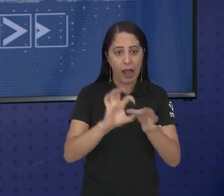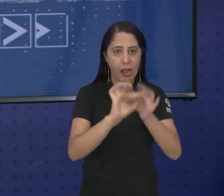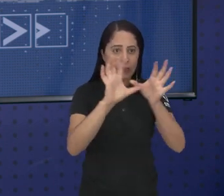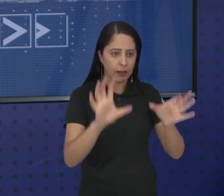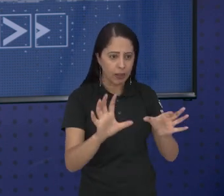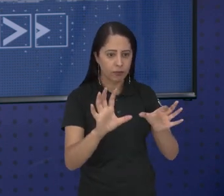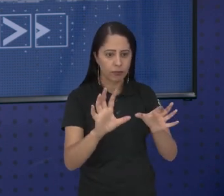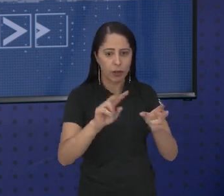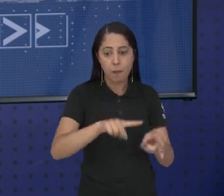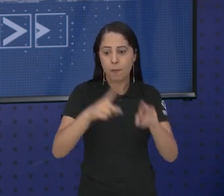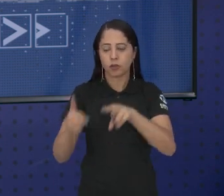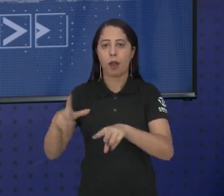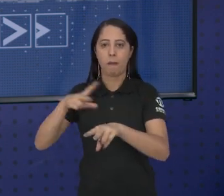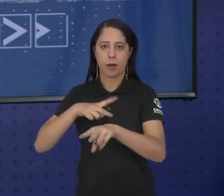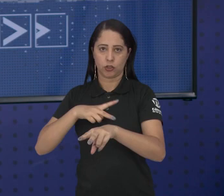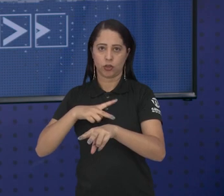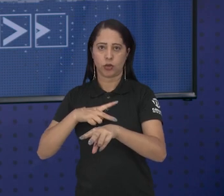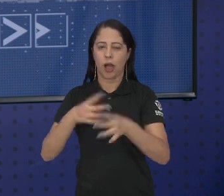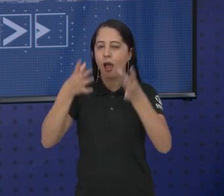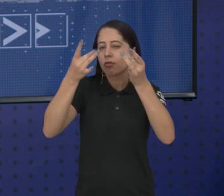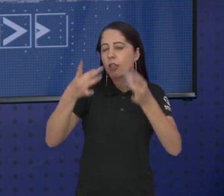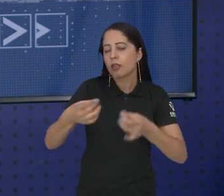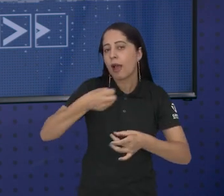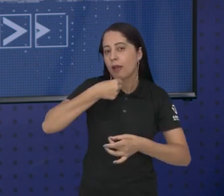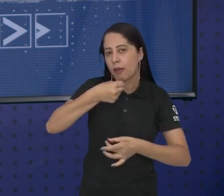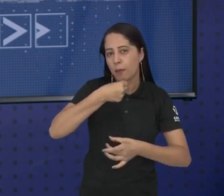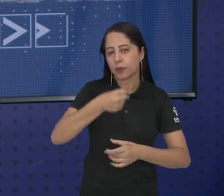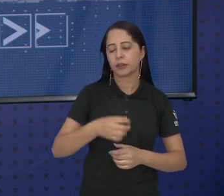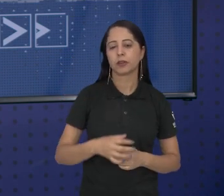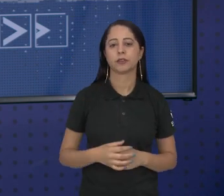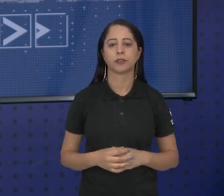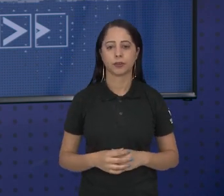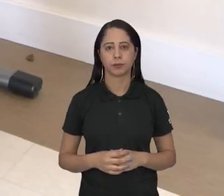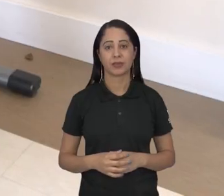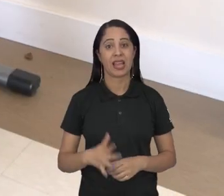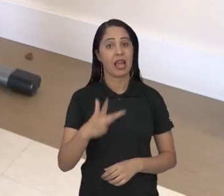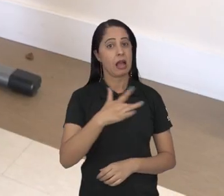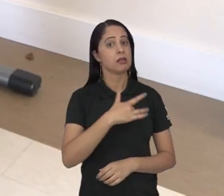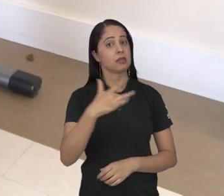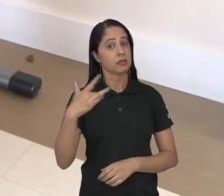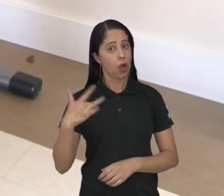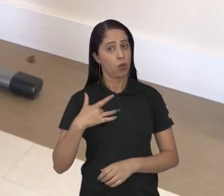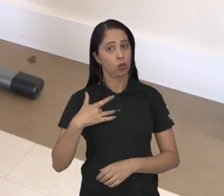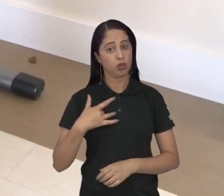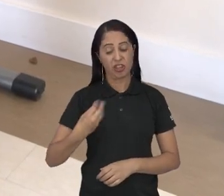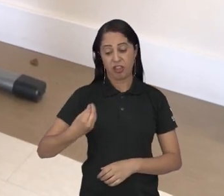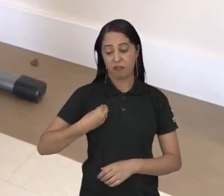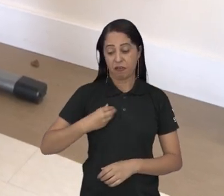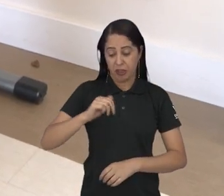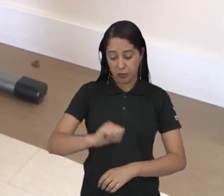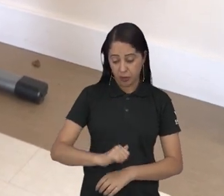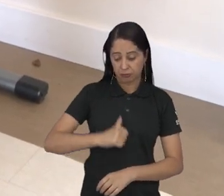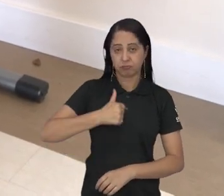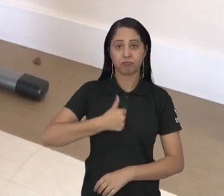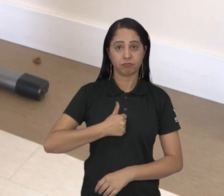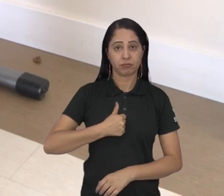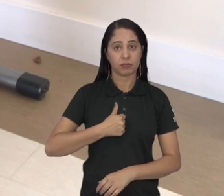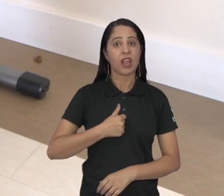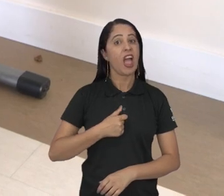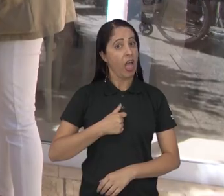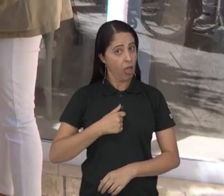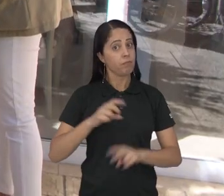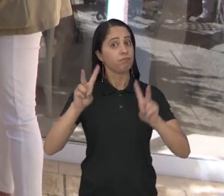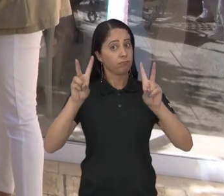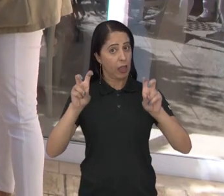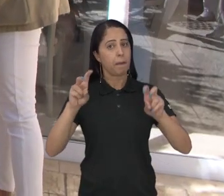para vagas particulares vamos conferir mais detalhes na matéria a saúde e o bem-estar dos idosos são